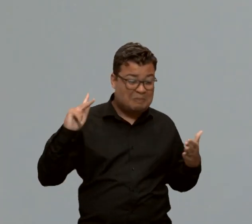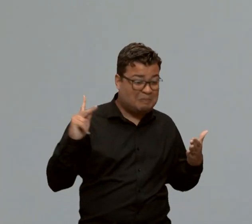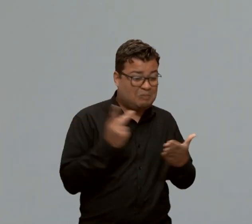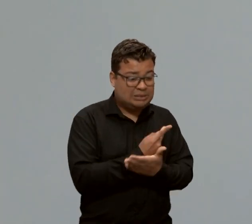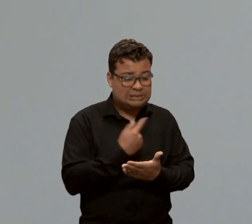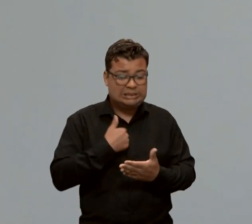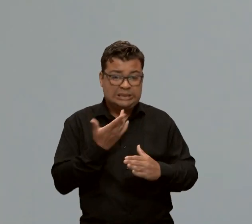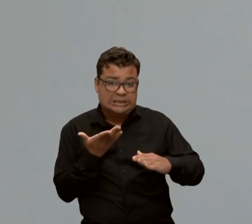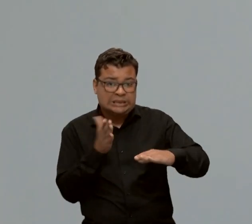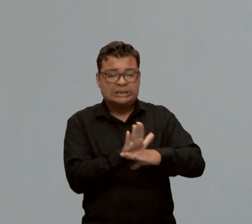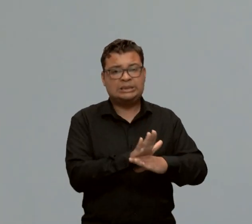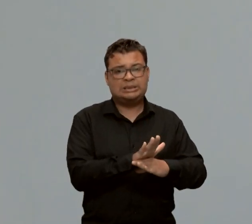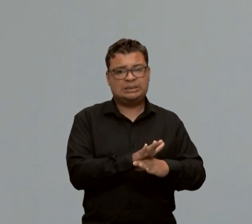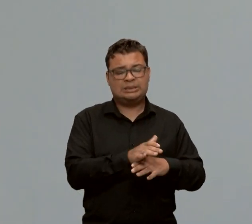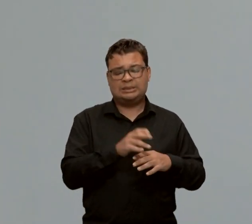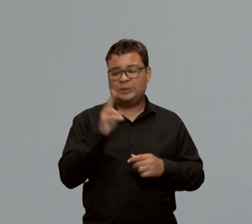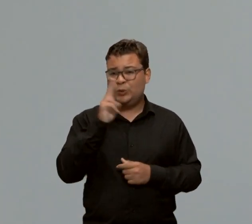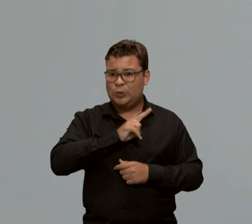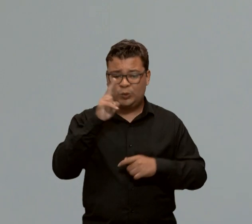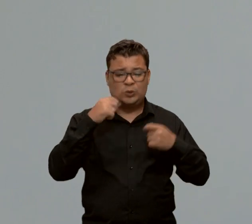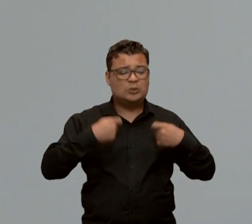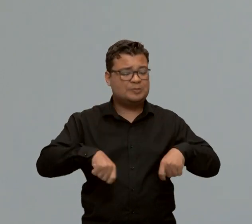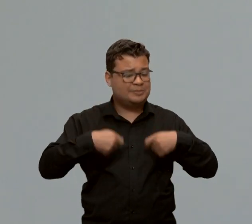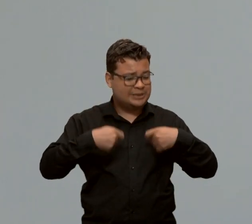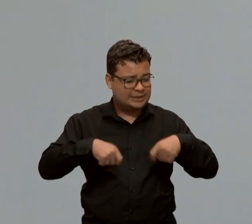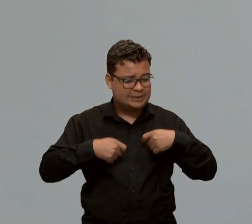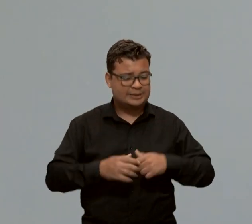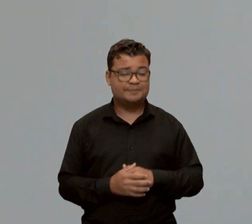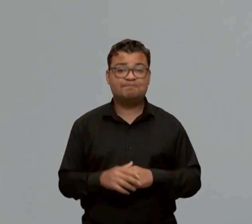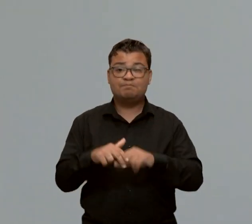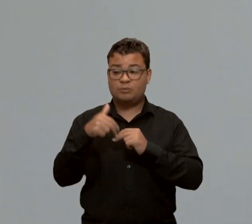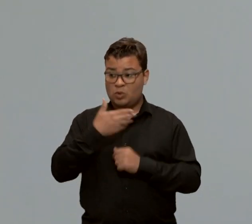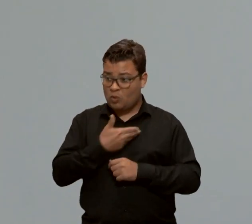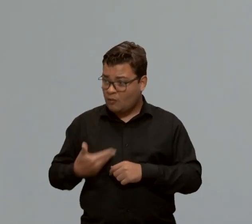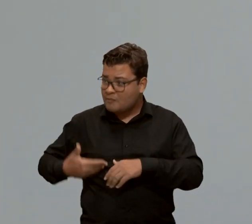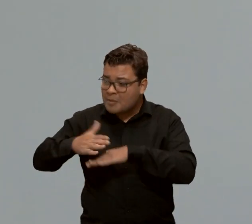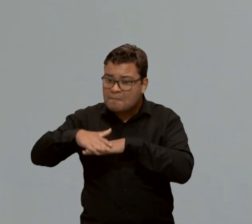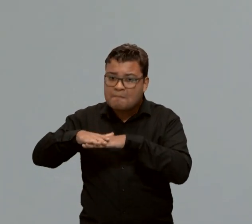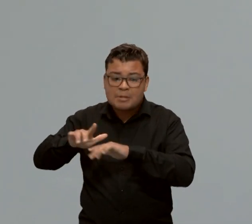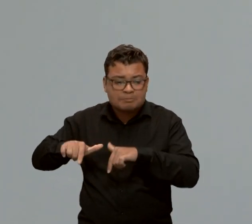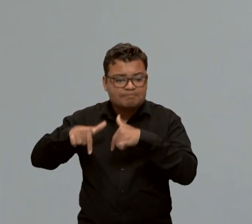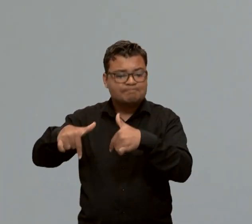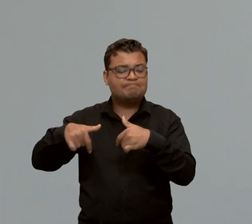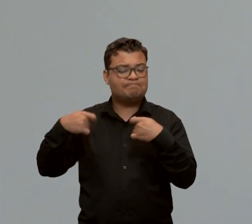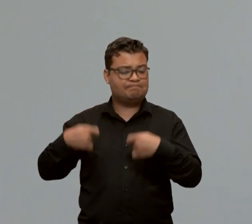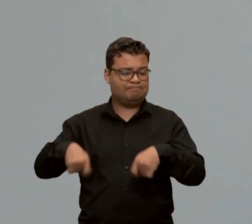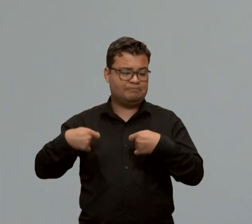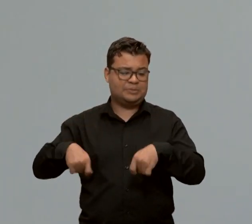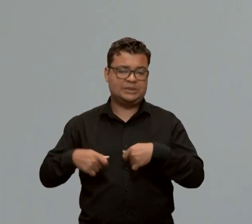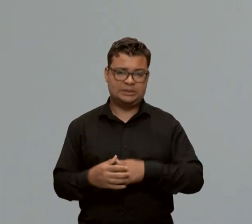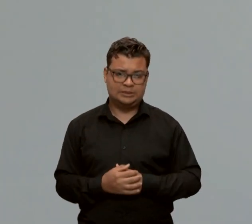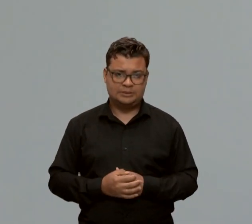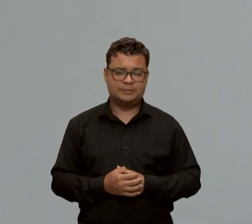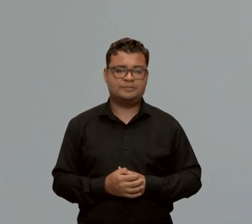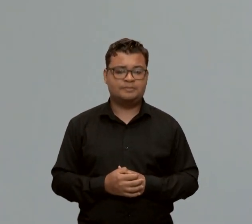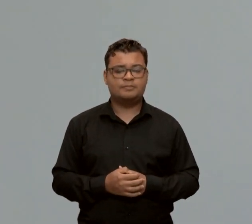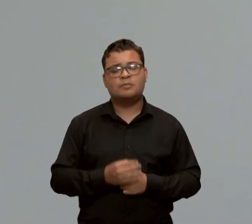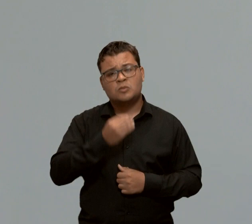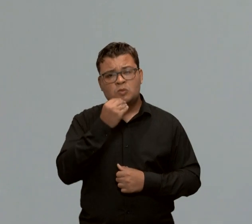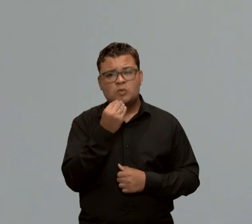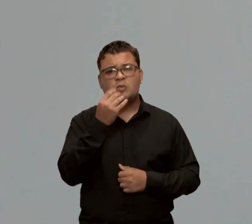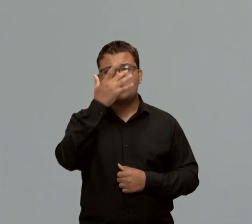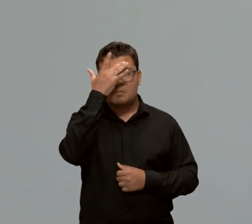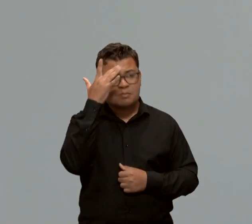Então, acho sim que deve tomar uma postura, e essa postura deve partir, né? Claro que tem muita gente se